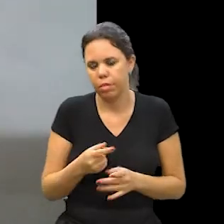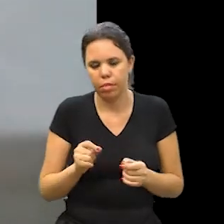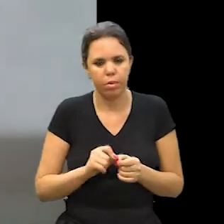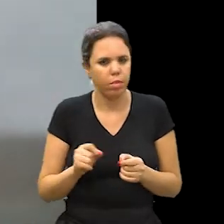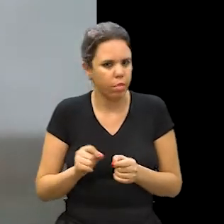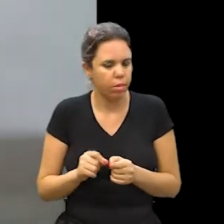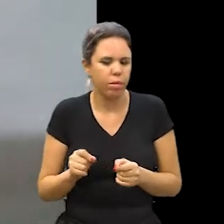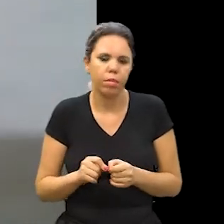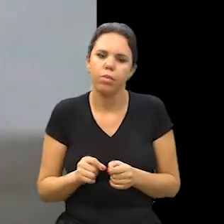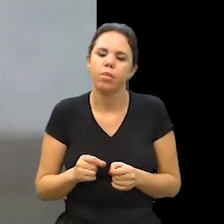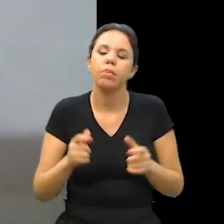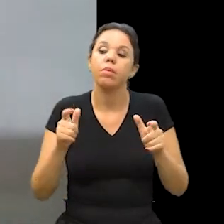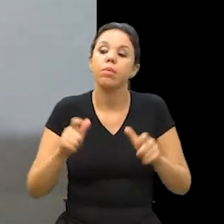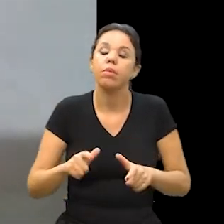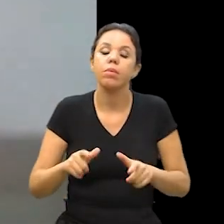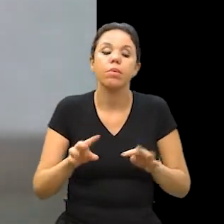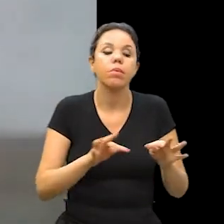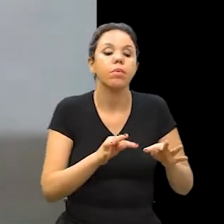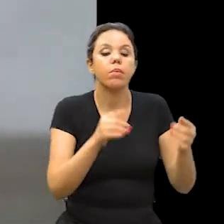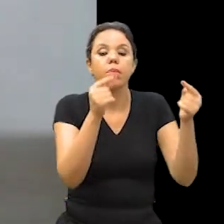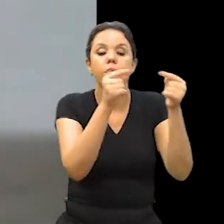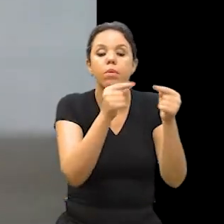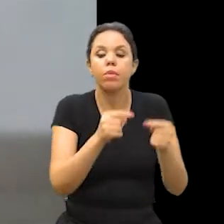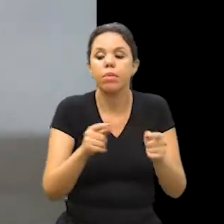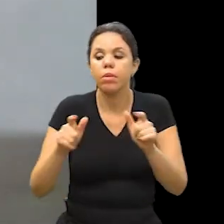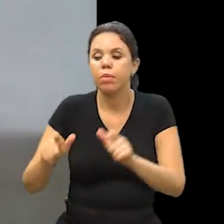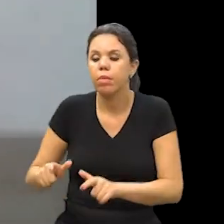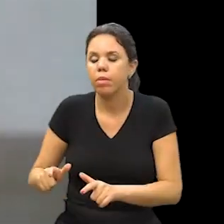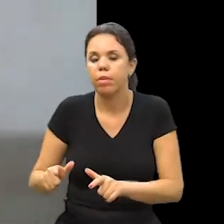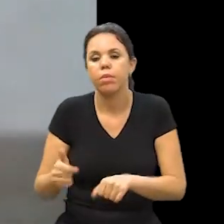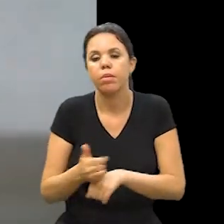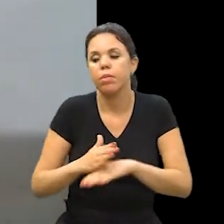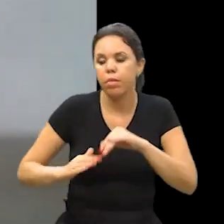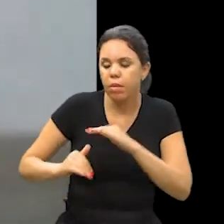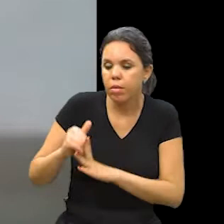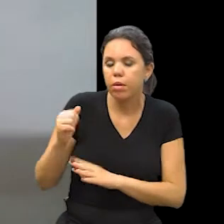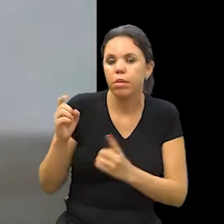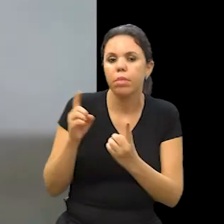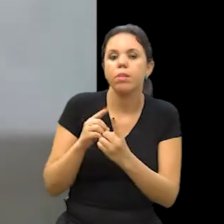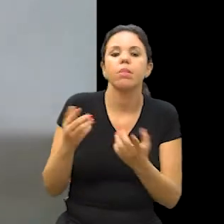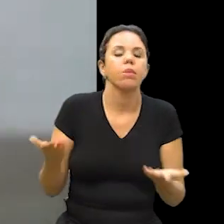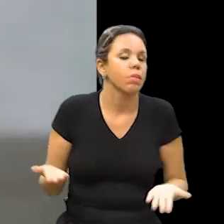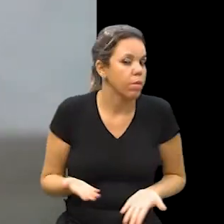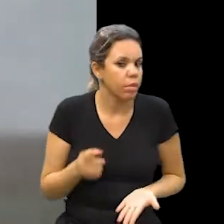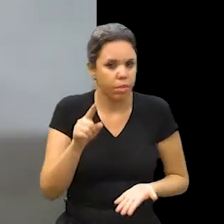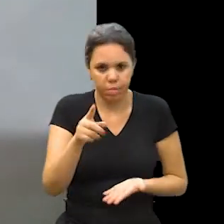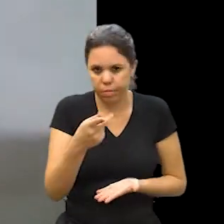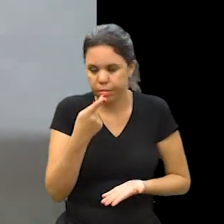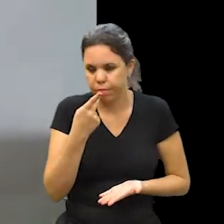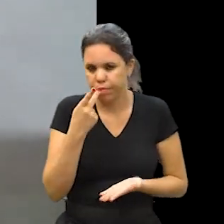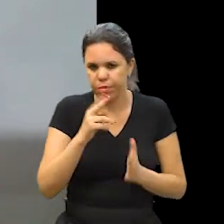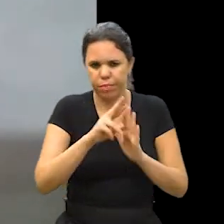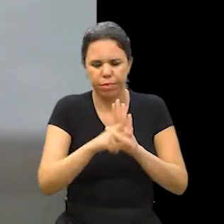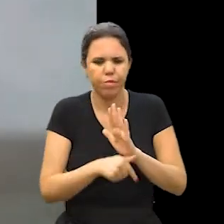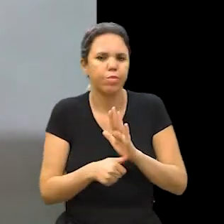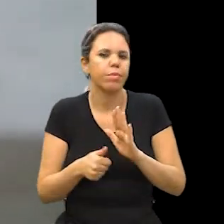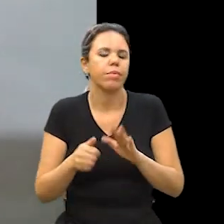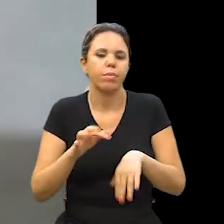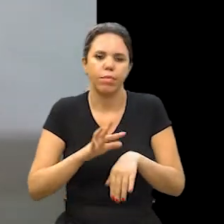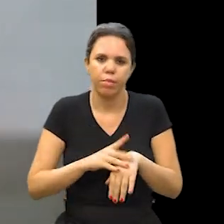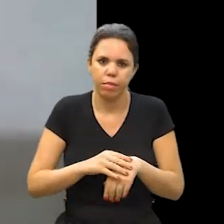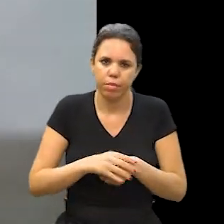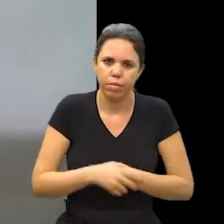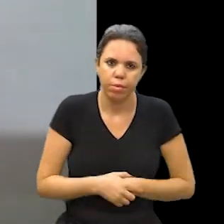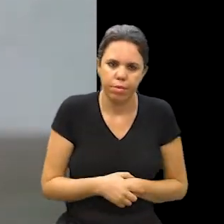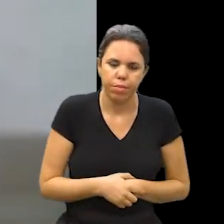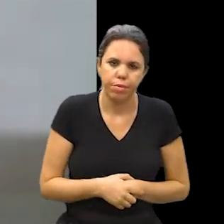a colocação, para onde que vai, né, que tipo de profissional vai estar atendendo, porque como você disse, são vários tipos de doenças